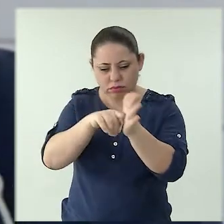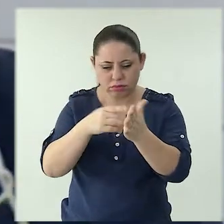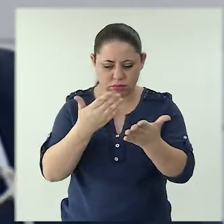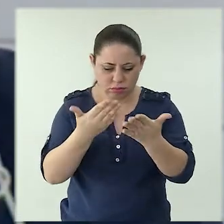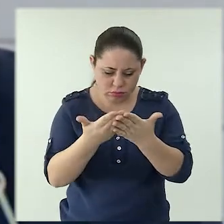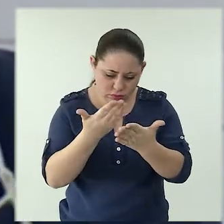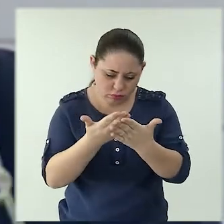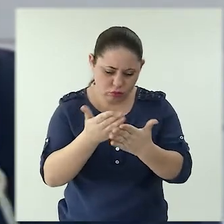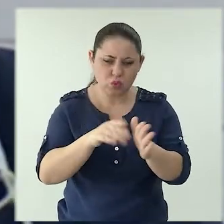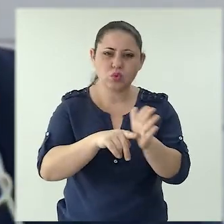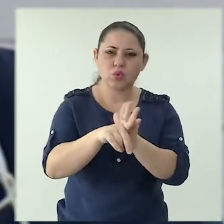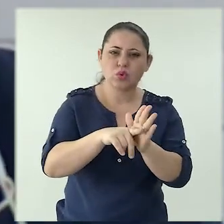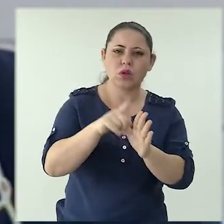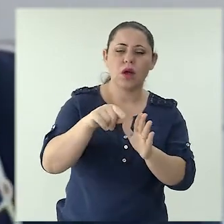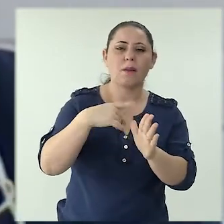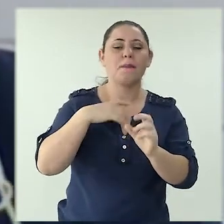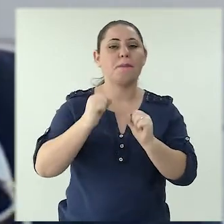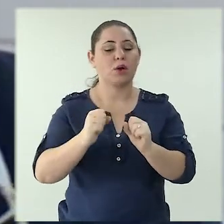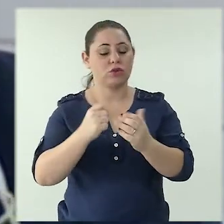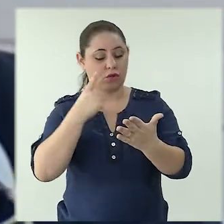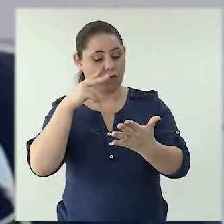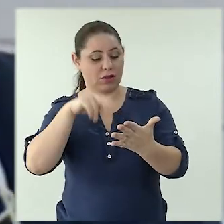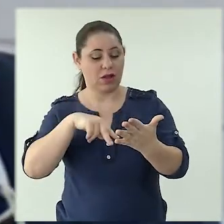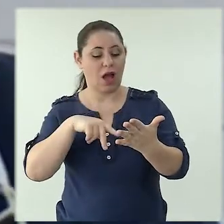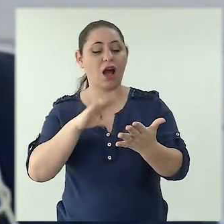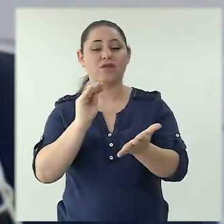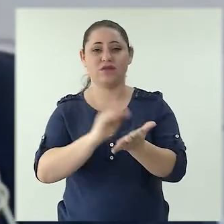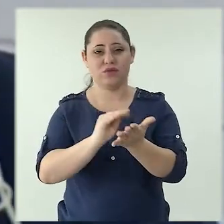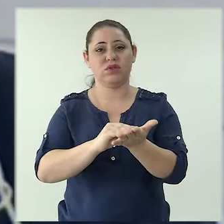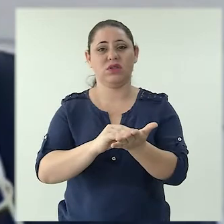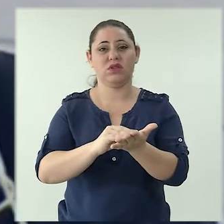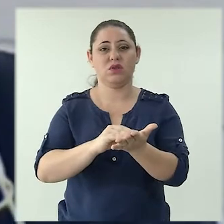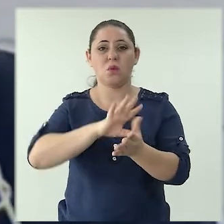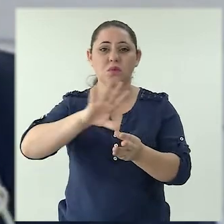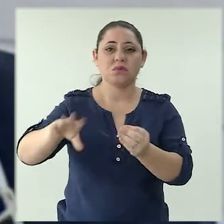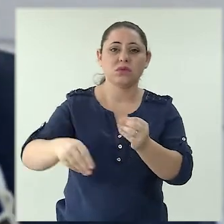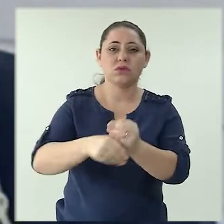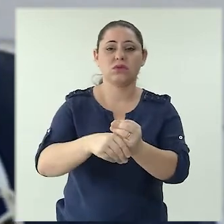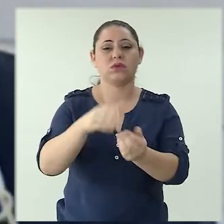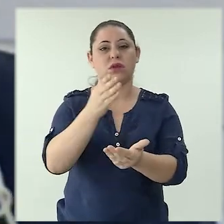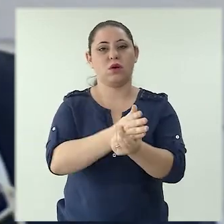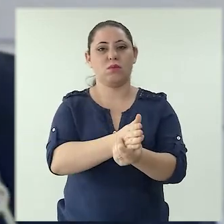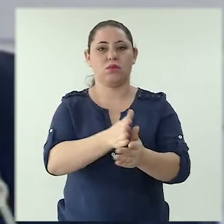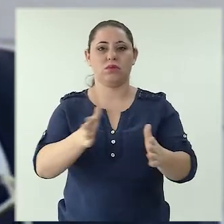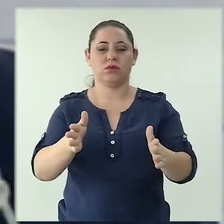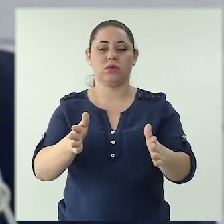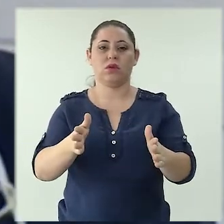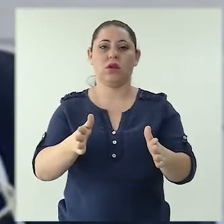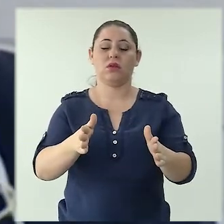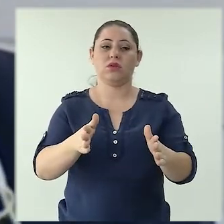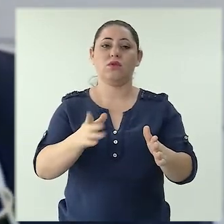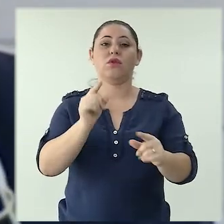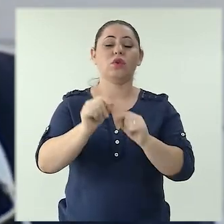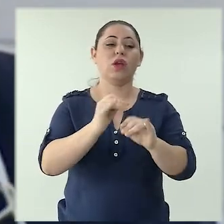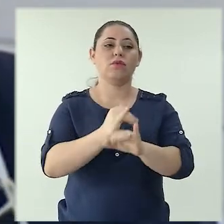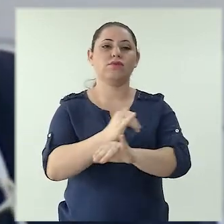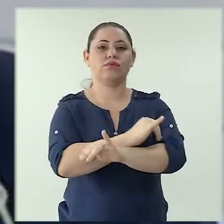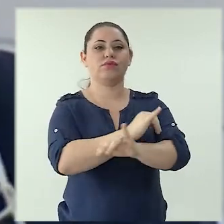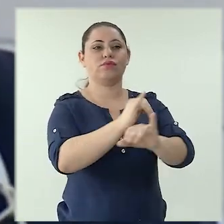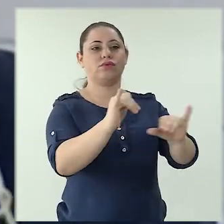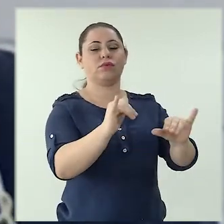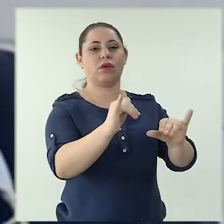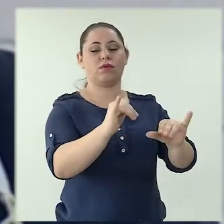documentação. Ele pode apontar alguma documentação que ele entender necessária para acrescentar a esse processo, e ele vai notificar